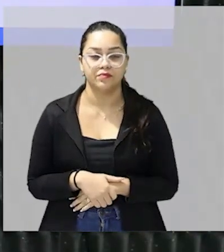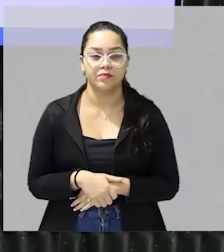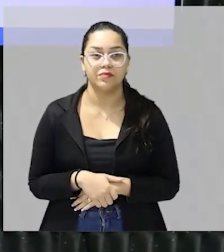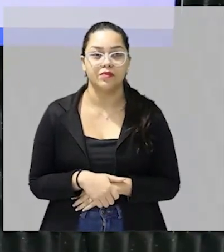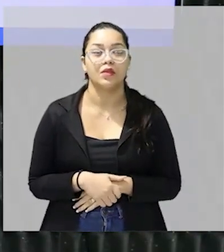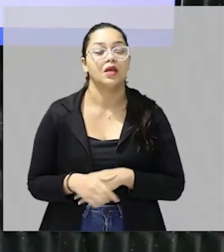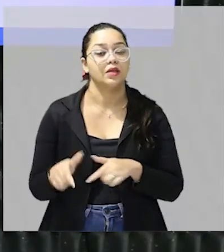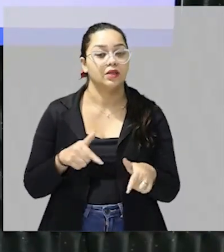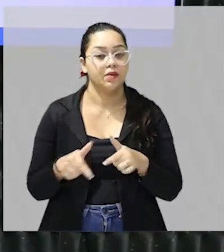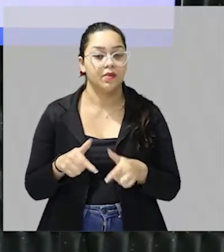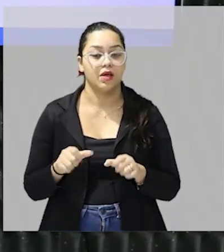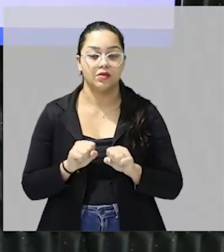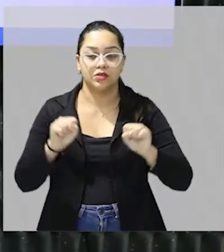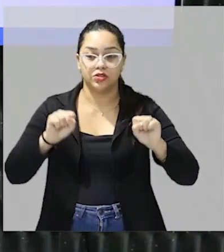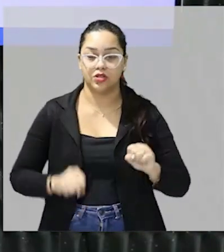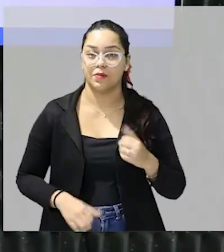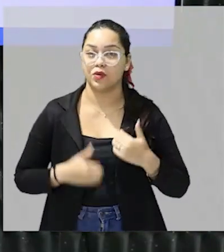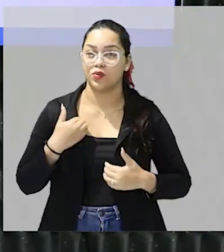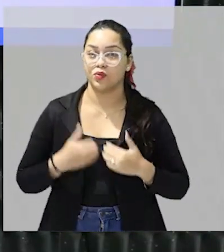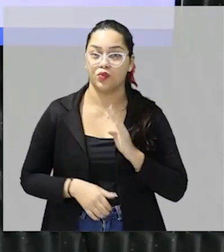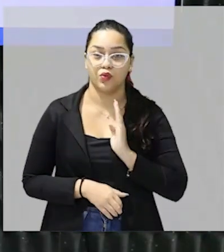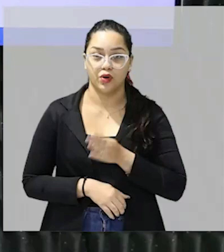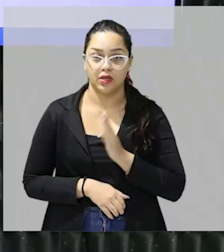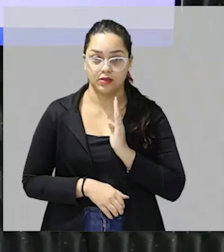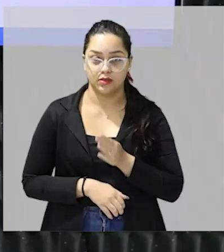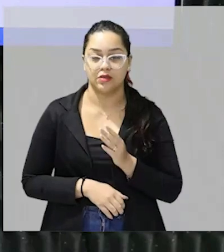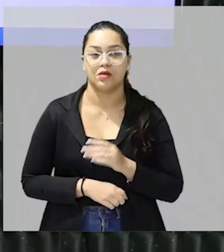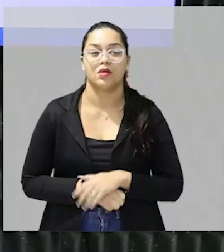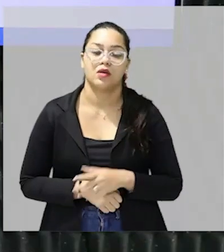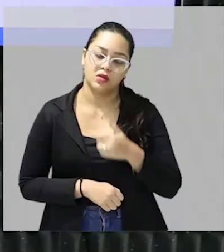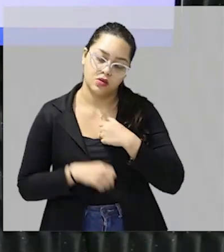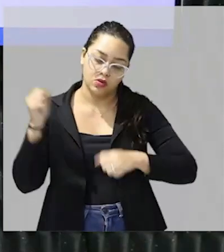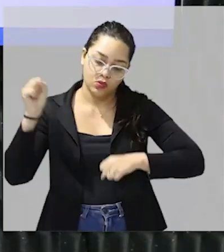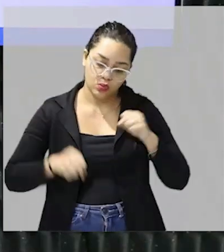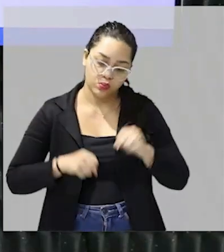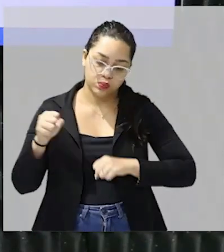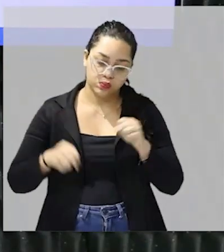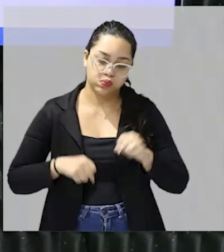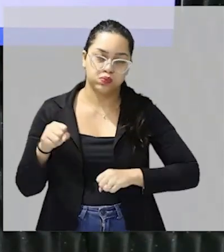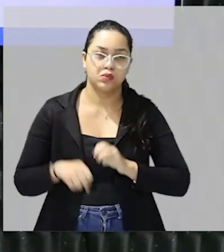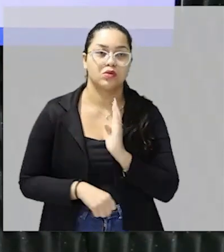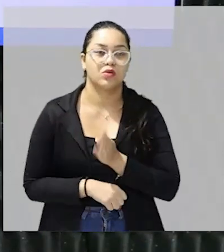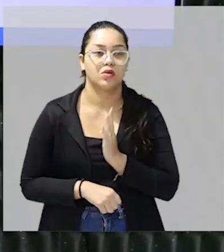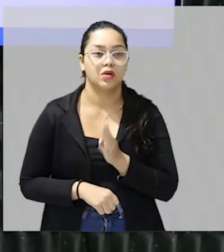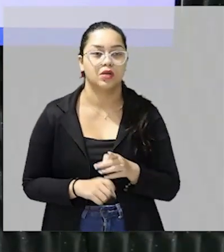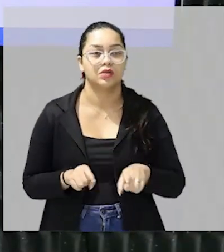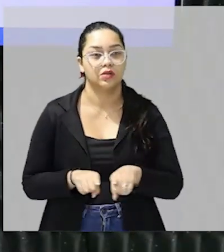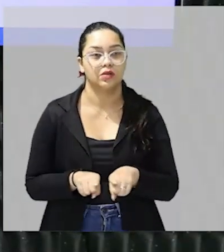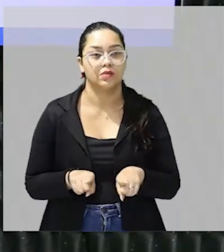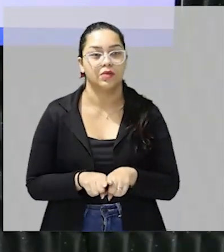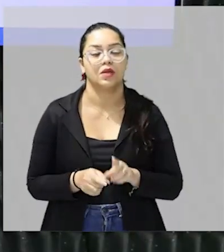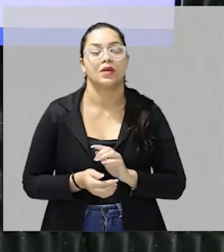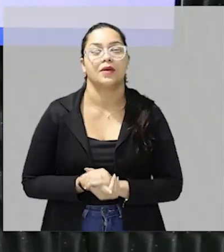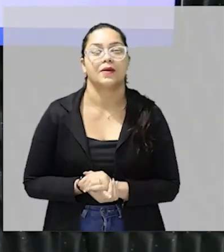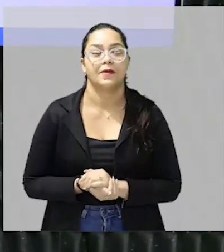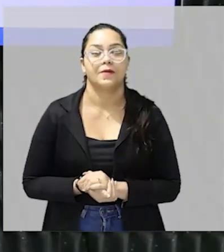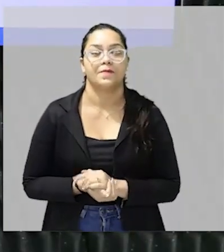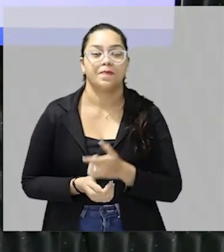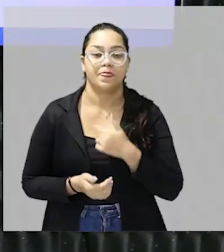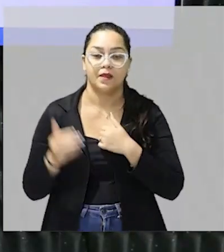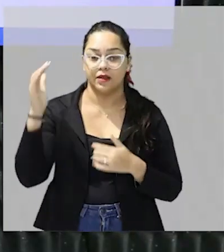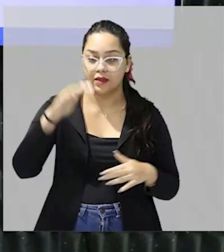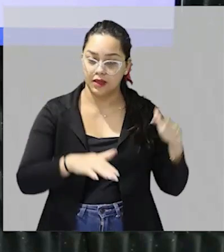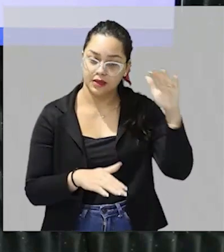Ambos trabalham o sistema cardiorrespiratório, né? Eu estou correndo, eu trabalho meu sistema cardiorrespiratório, minha resistência muscular localizada. Eu vou